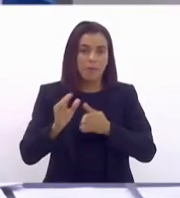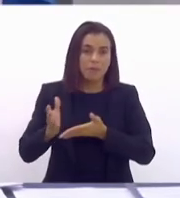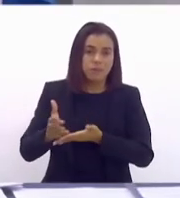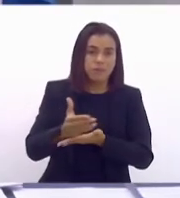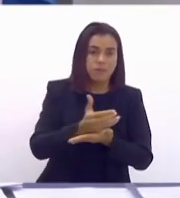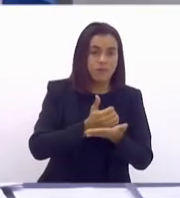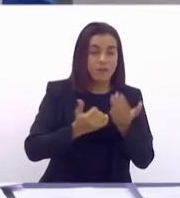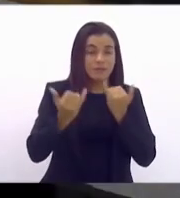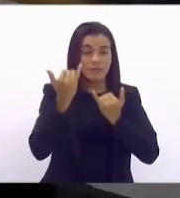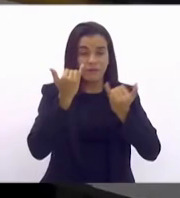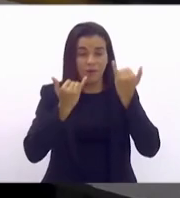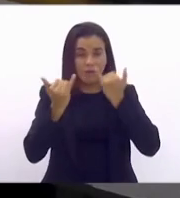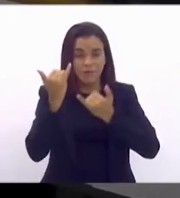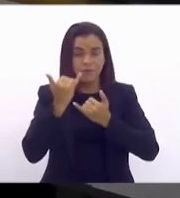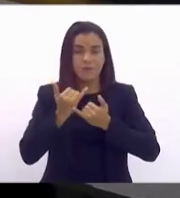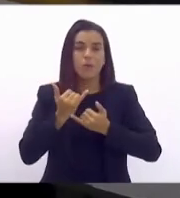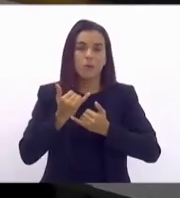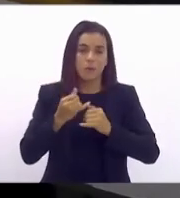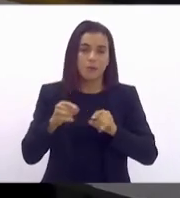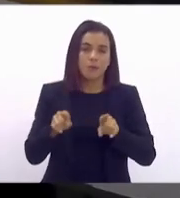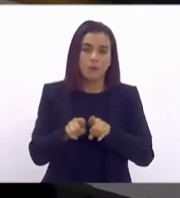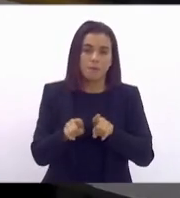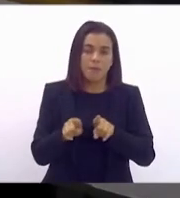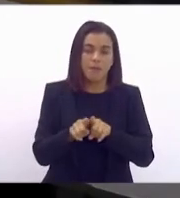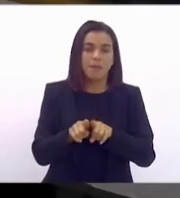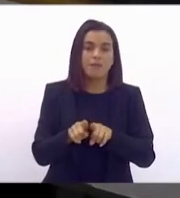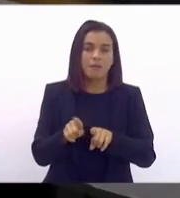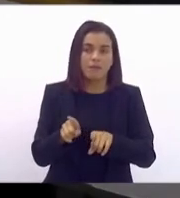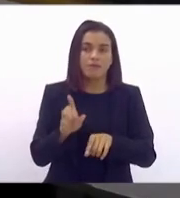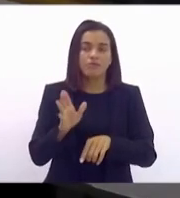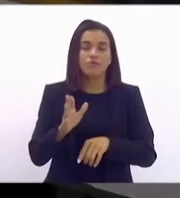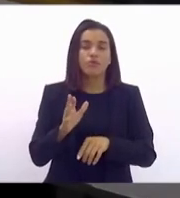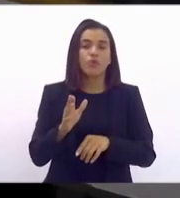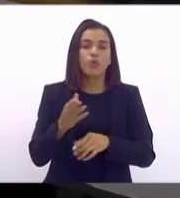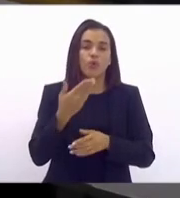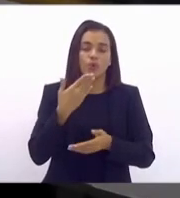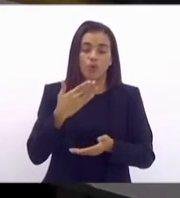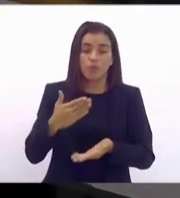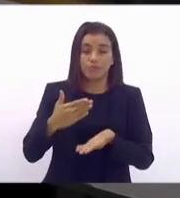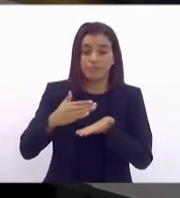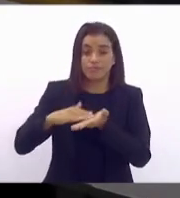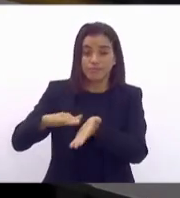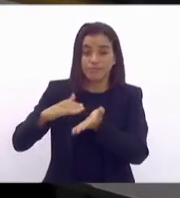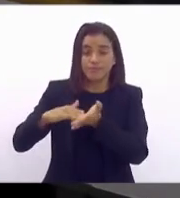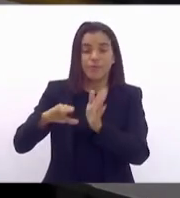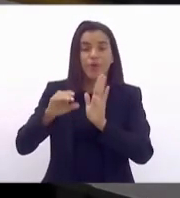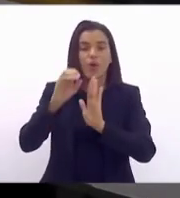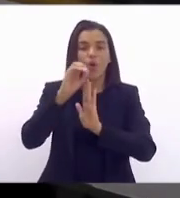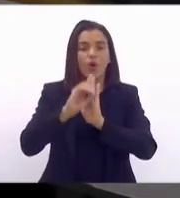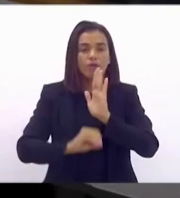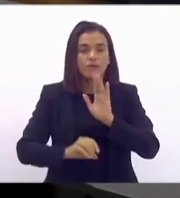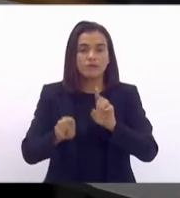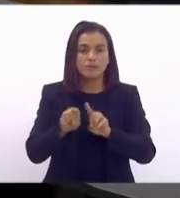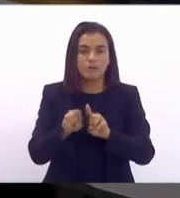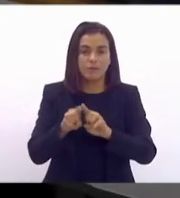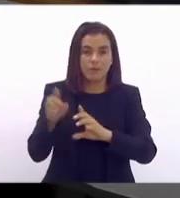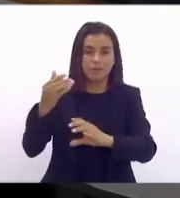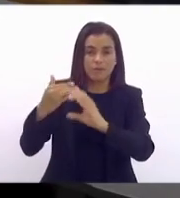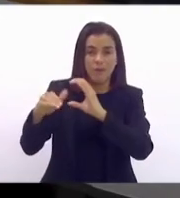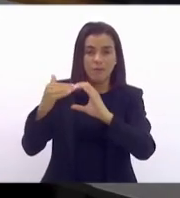chegando, né, as informações mais recentes daqueles requerimentos que foram feitos, os ofícios que foram encaminhados.